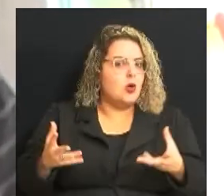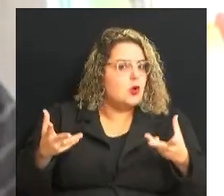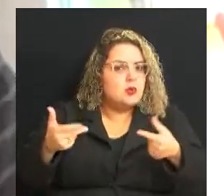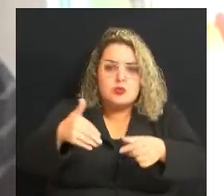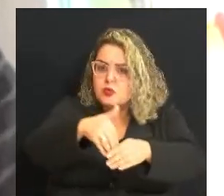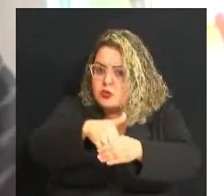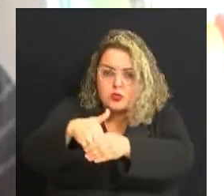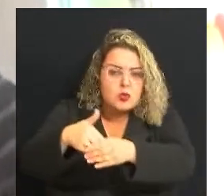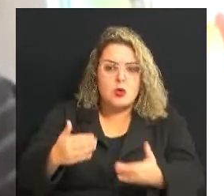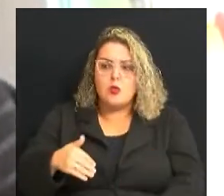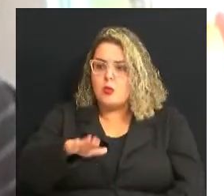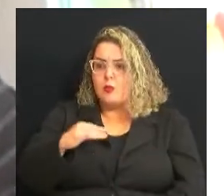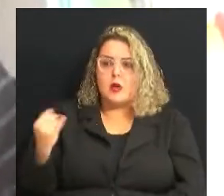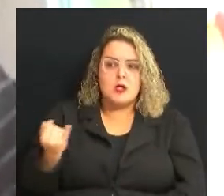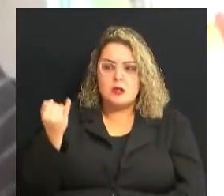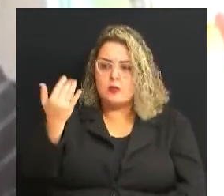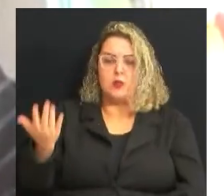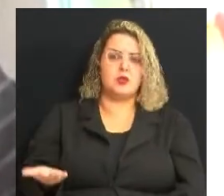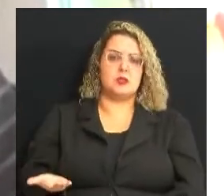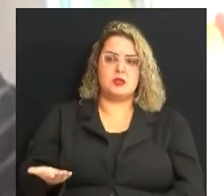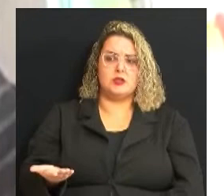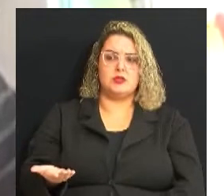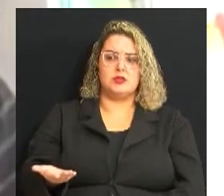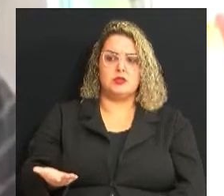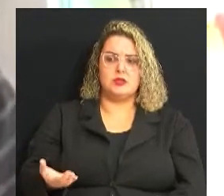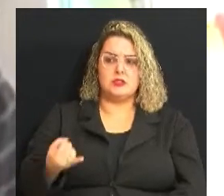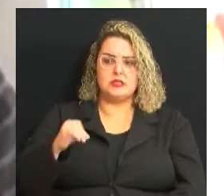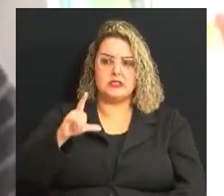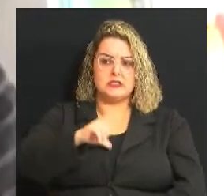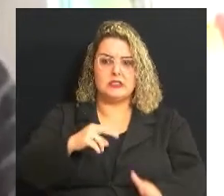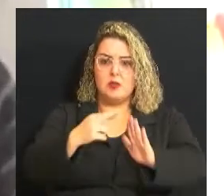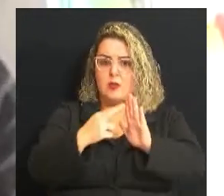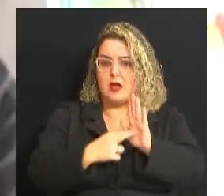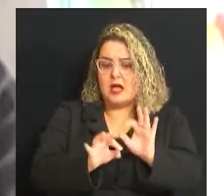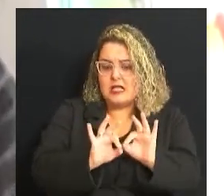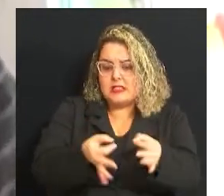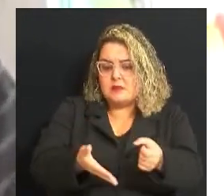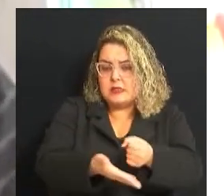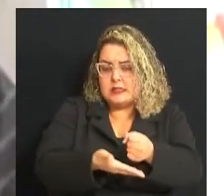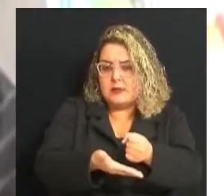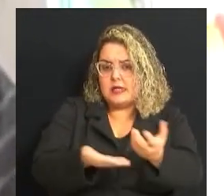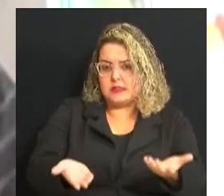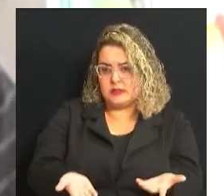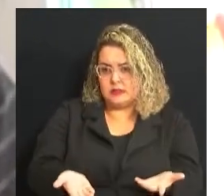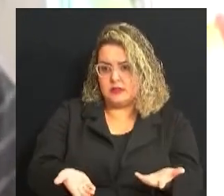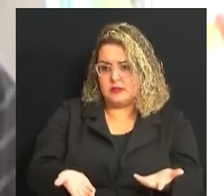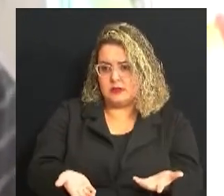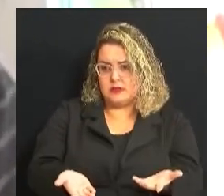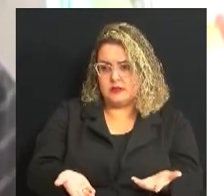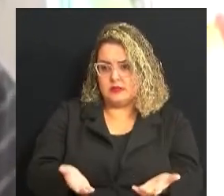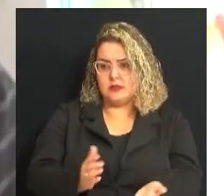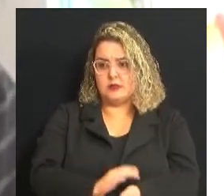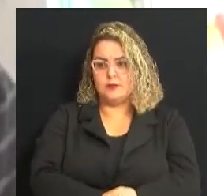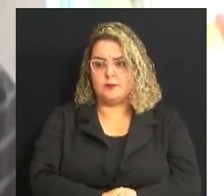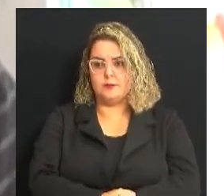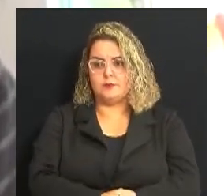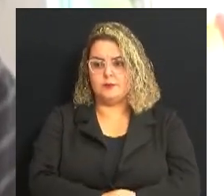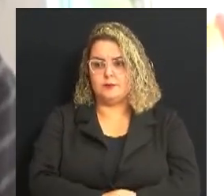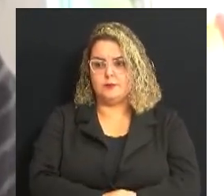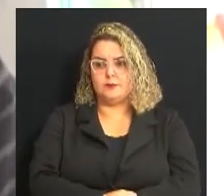todos todo mundo tem que votar mais importante quer dizer tem uma regrinha simples e básica